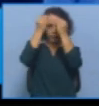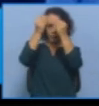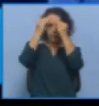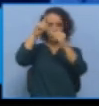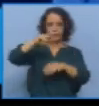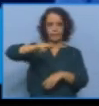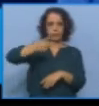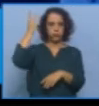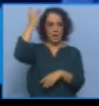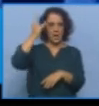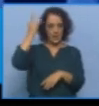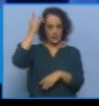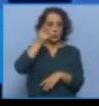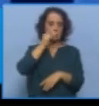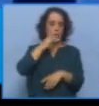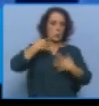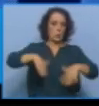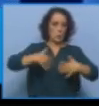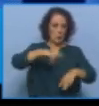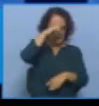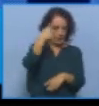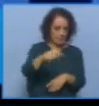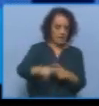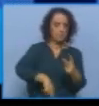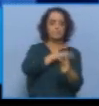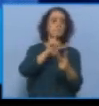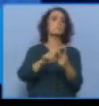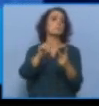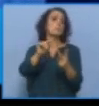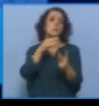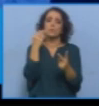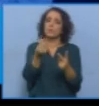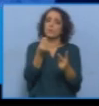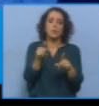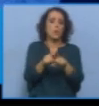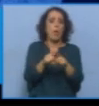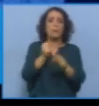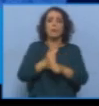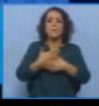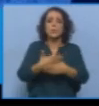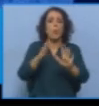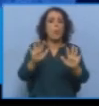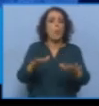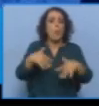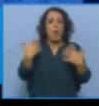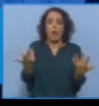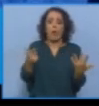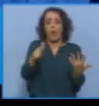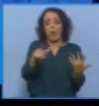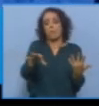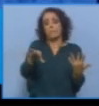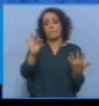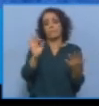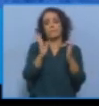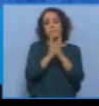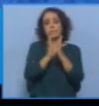jovens, é matéria-prima de qualquer profissão, de qualquer missão, e aqui concretamente de ser sacerdote na